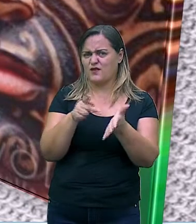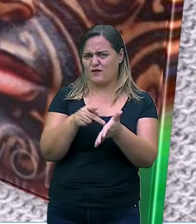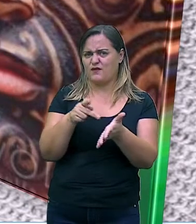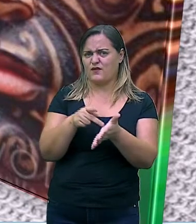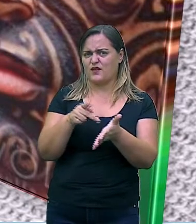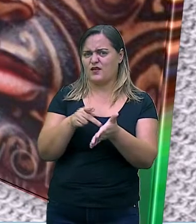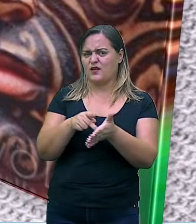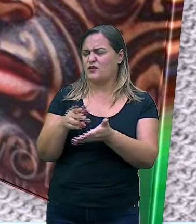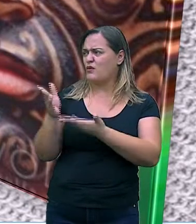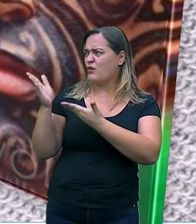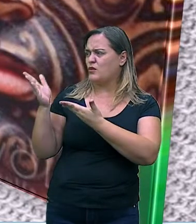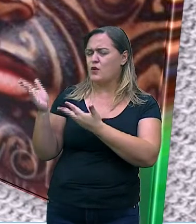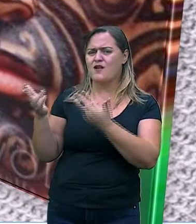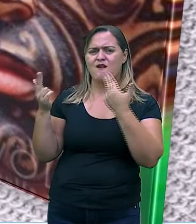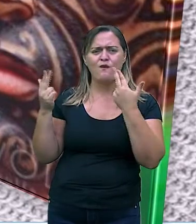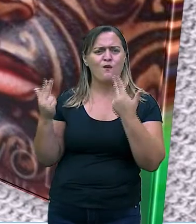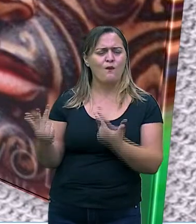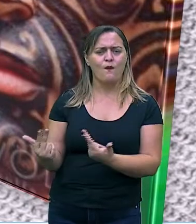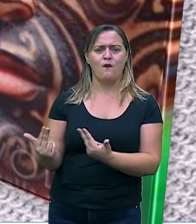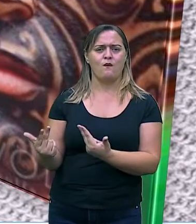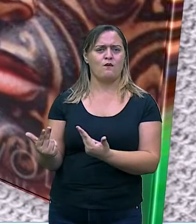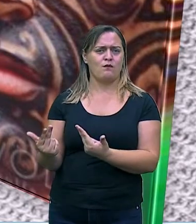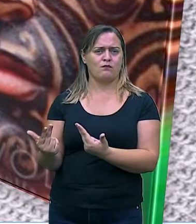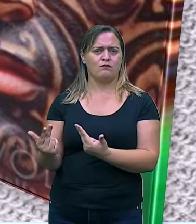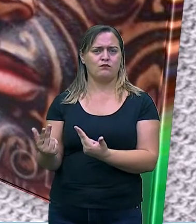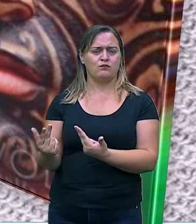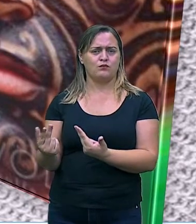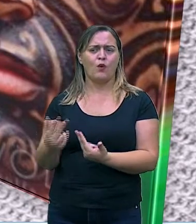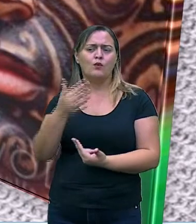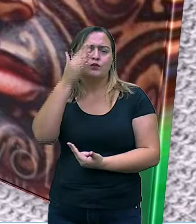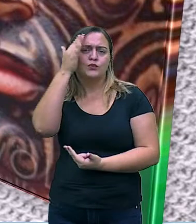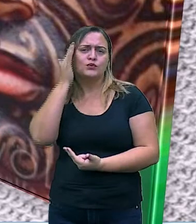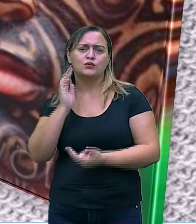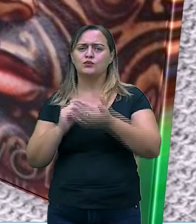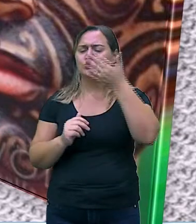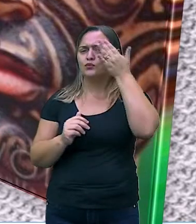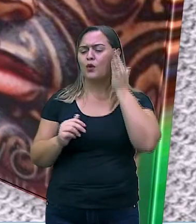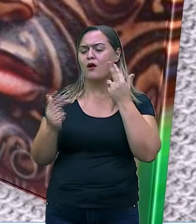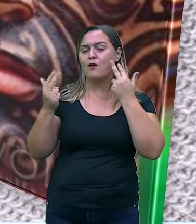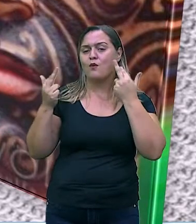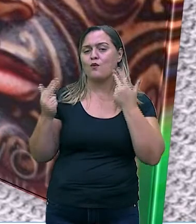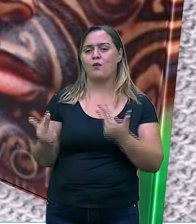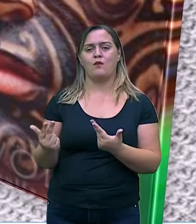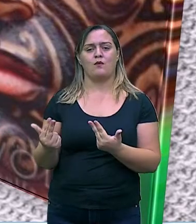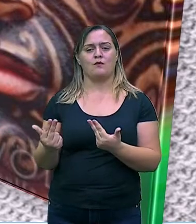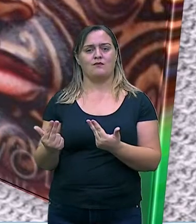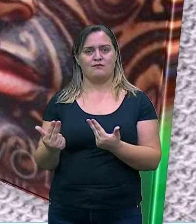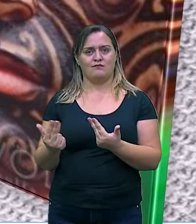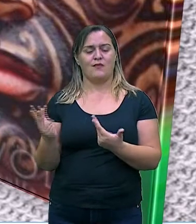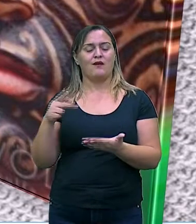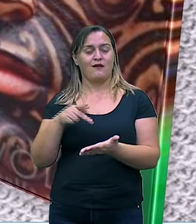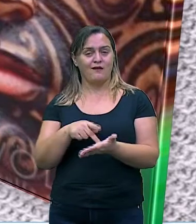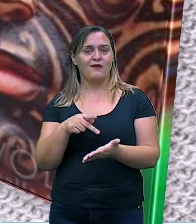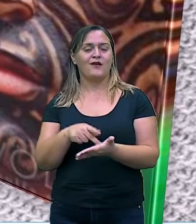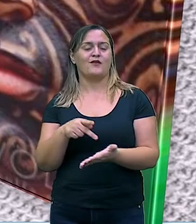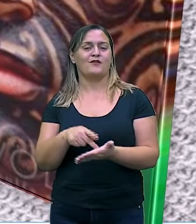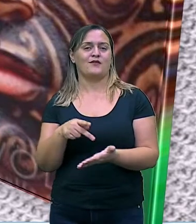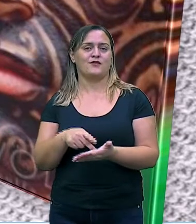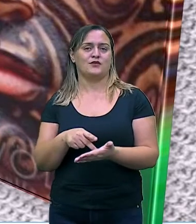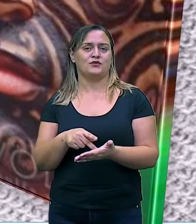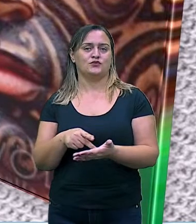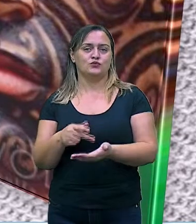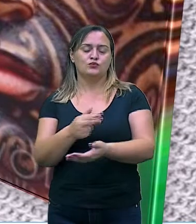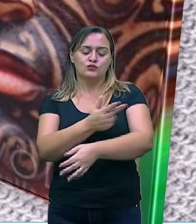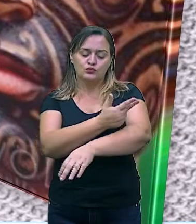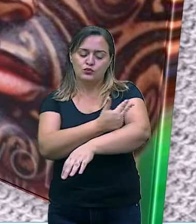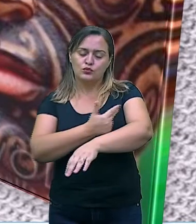Observe a simetria. Observe como que essa arte, como que esse tipo de tatuagem, ela vem junto